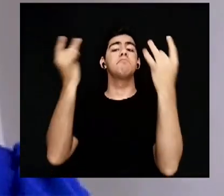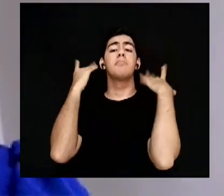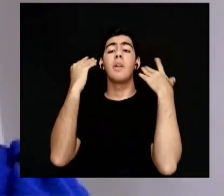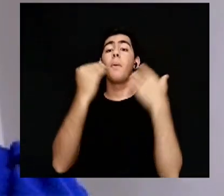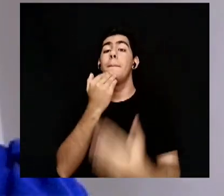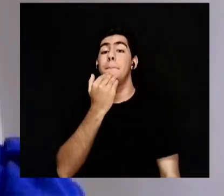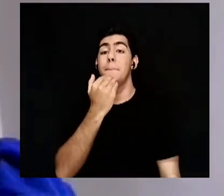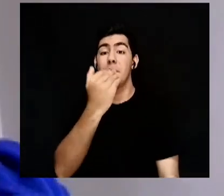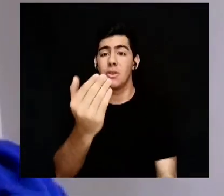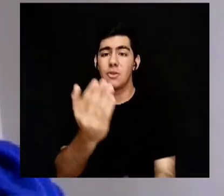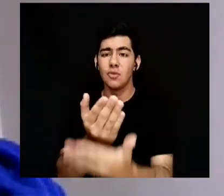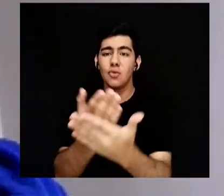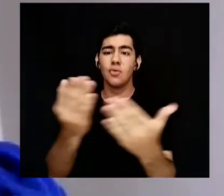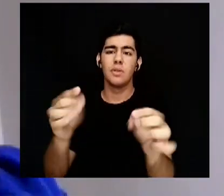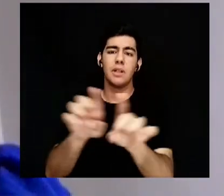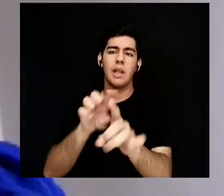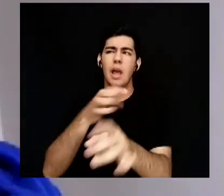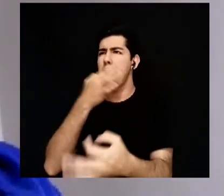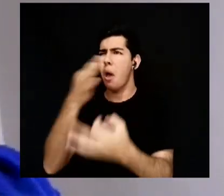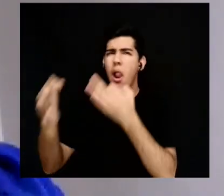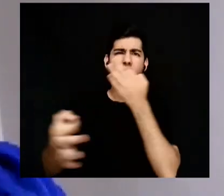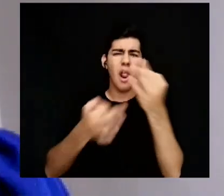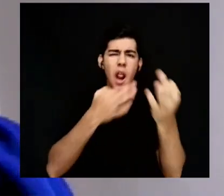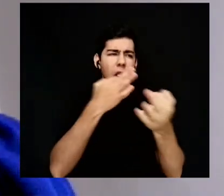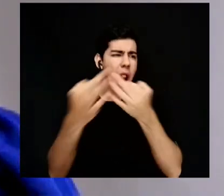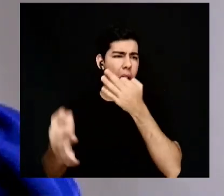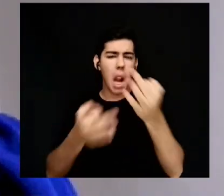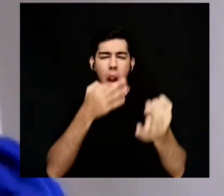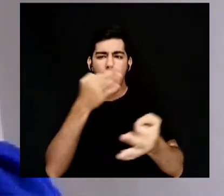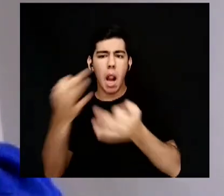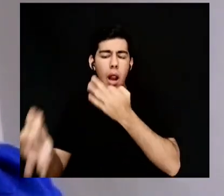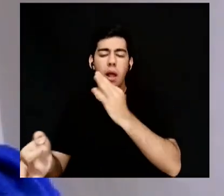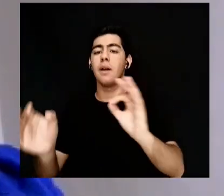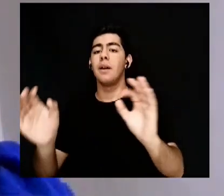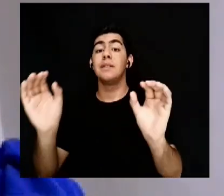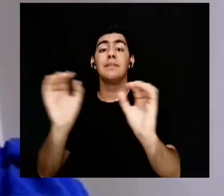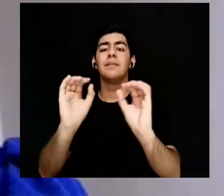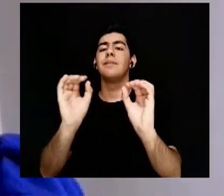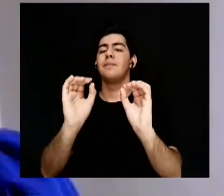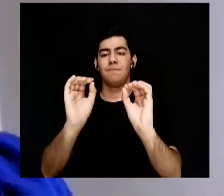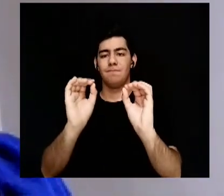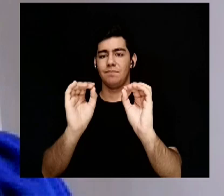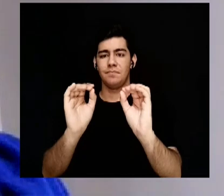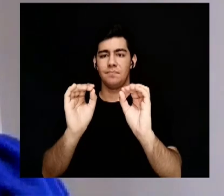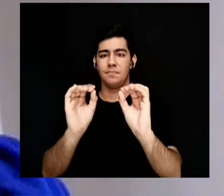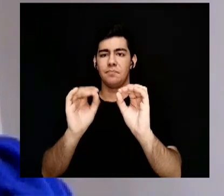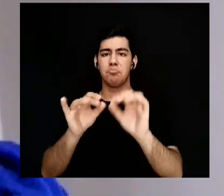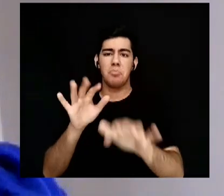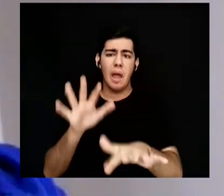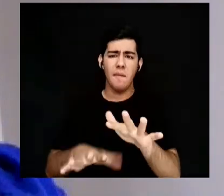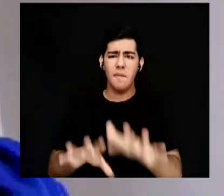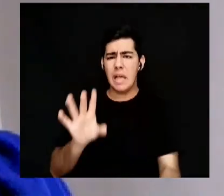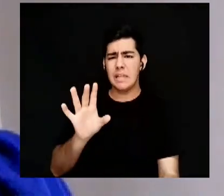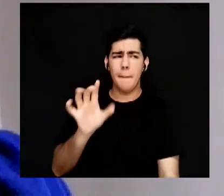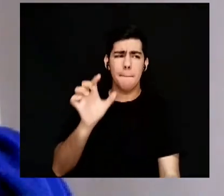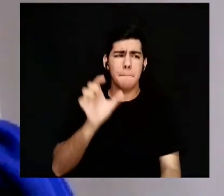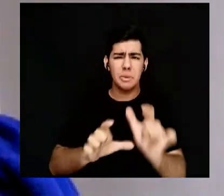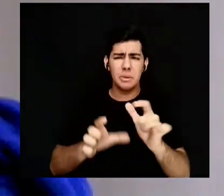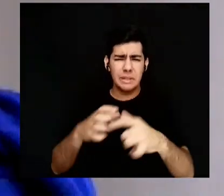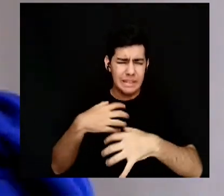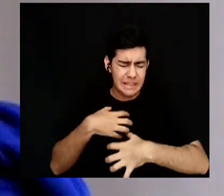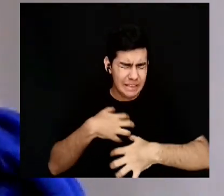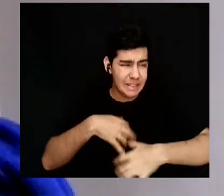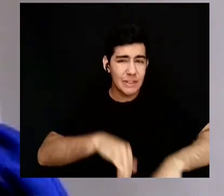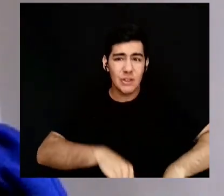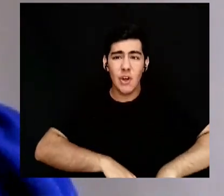comentário desnecessário, né? Tem muitos comentários que só reforçam o estigma, né, contra a obesidade, como por exemplo, seu rosto é